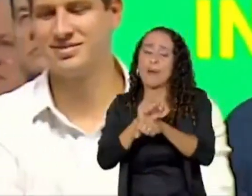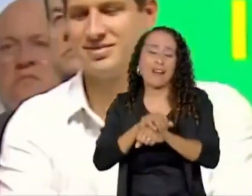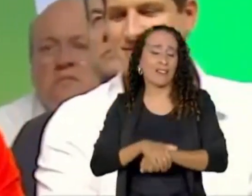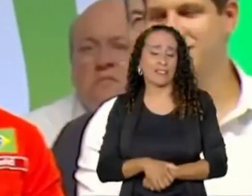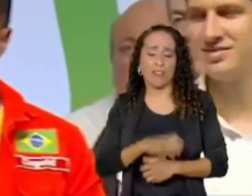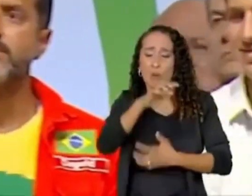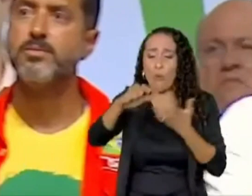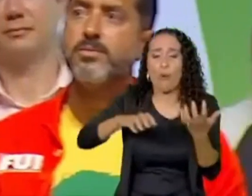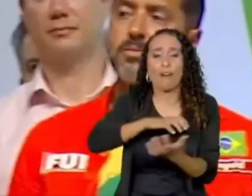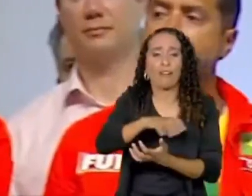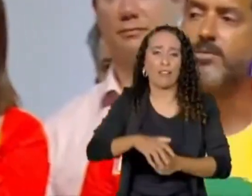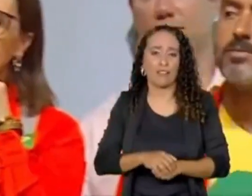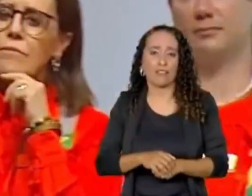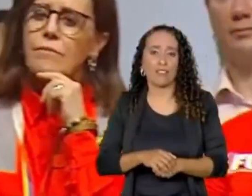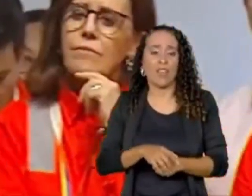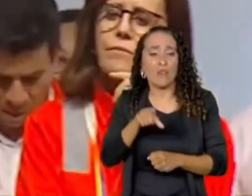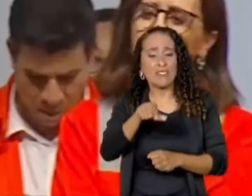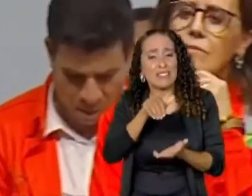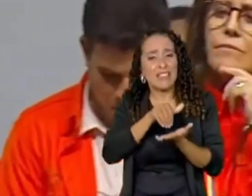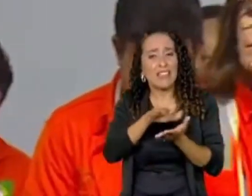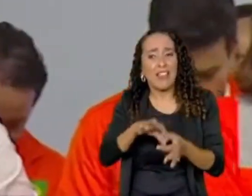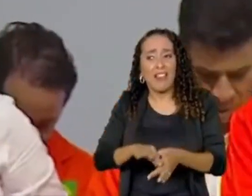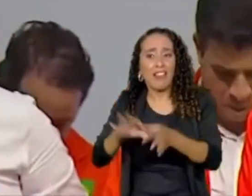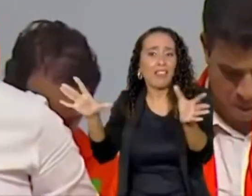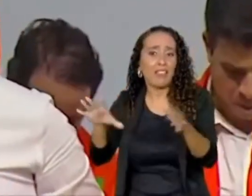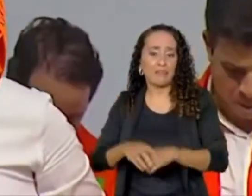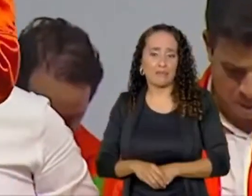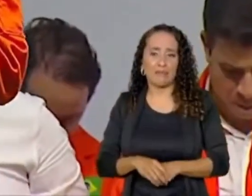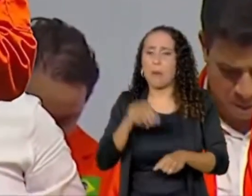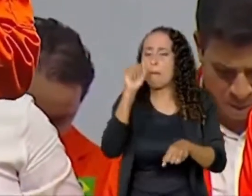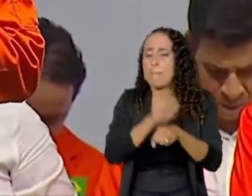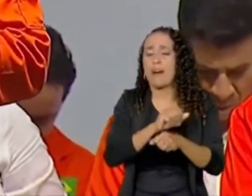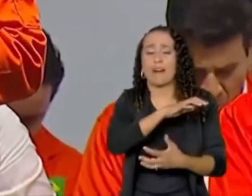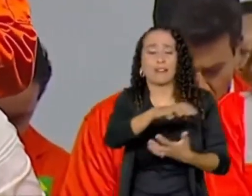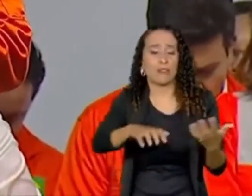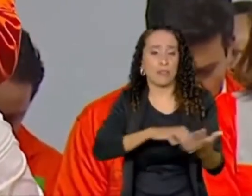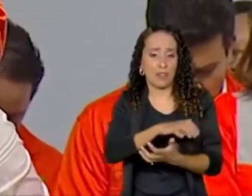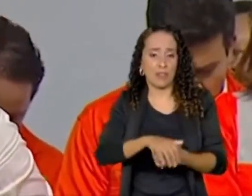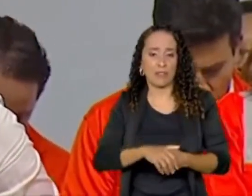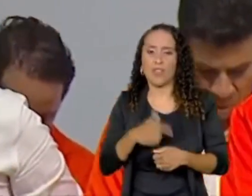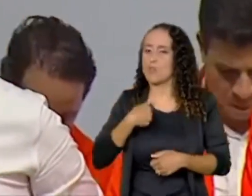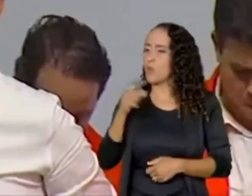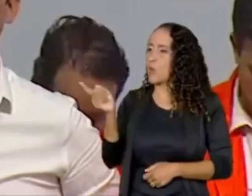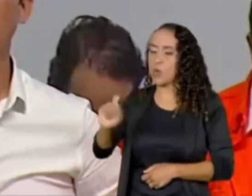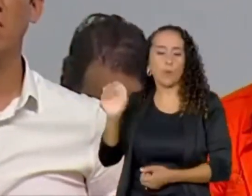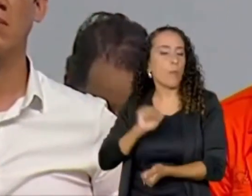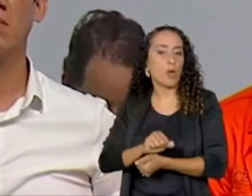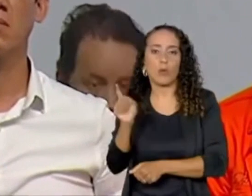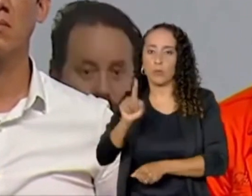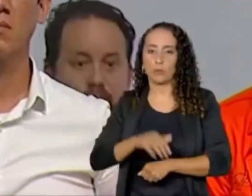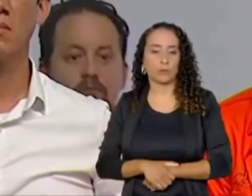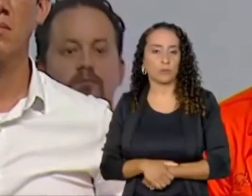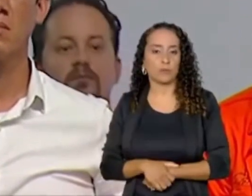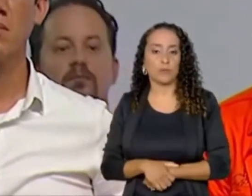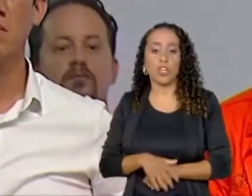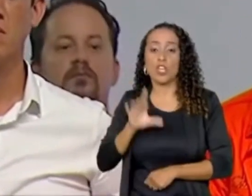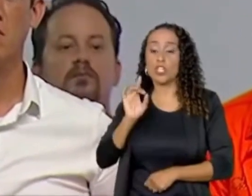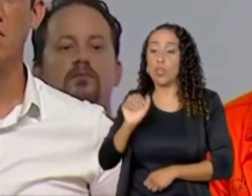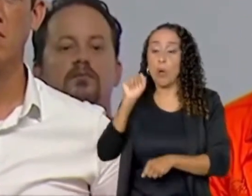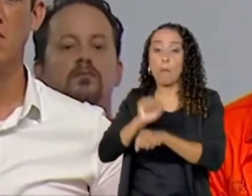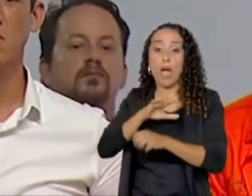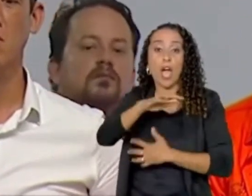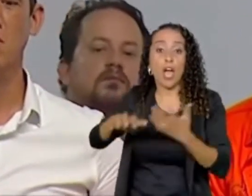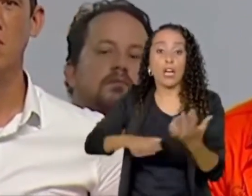essa greve para você sair da cadeia. Para com a greve. Eu dizia: não paro com a greve. Só paro com a